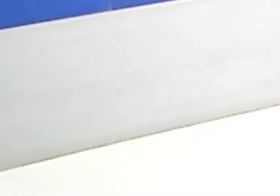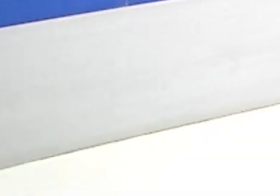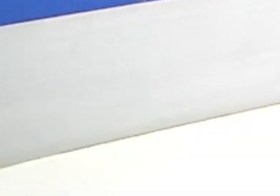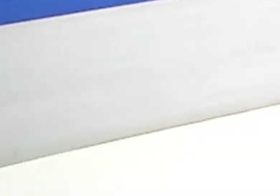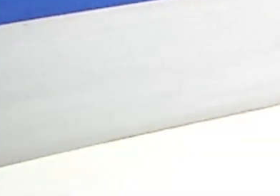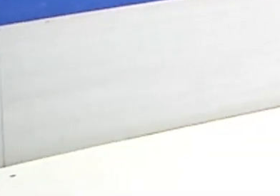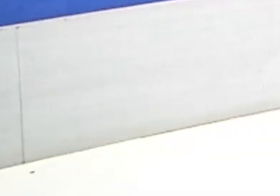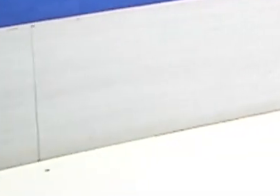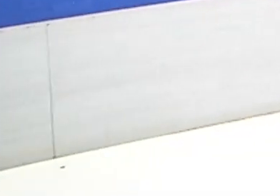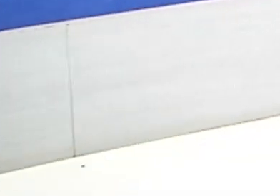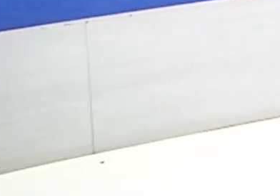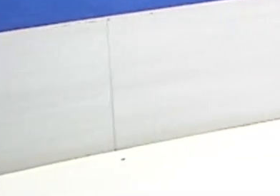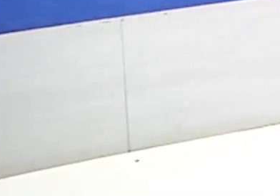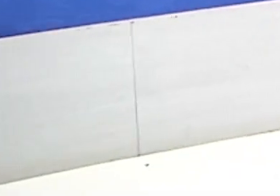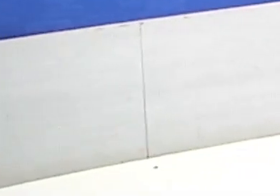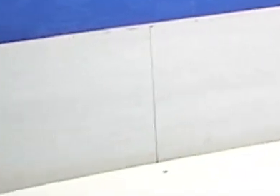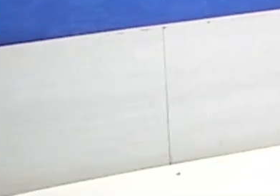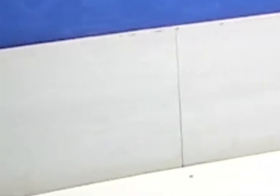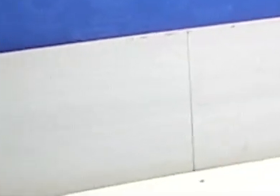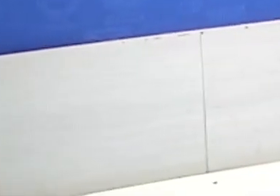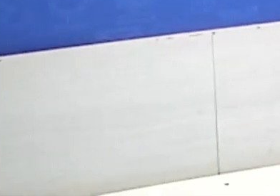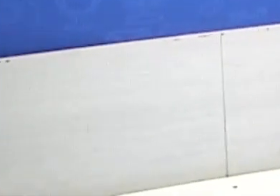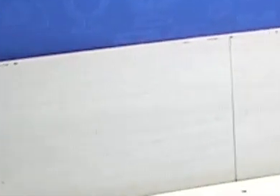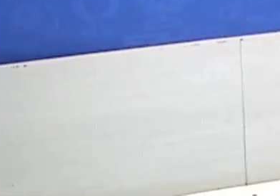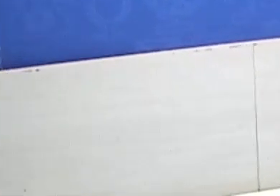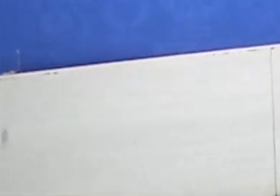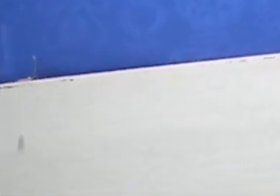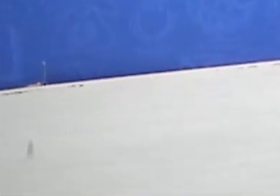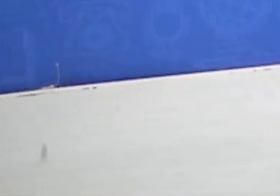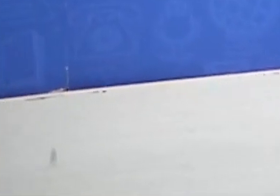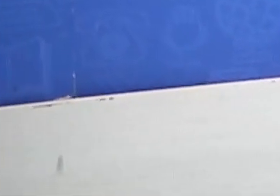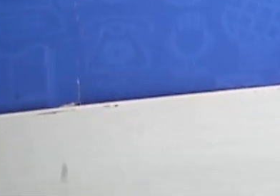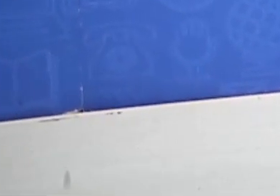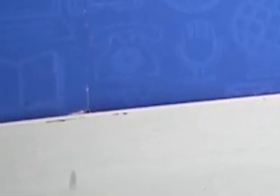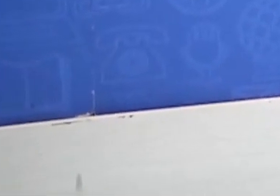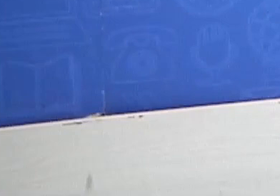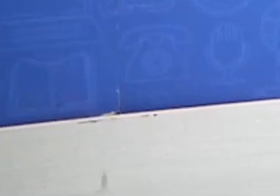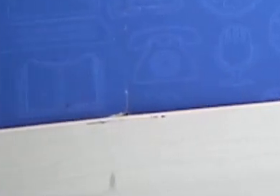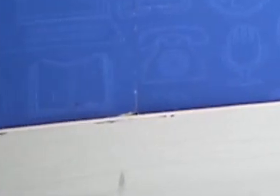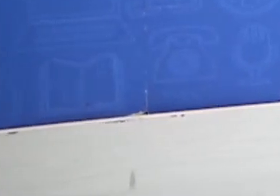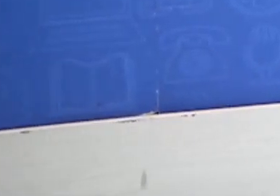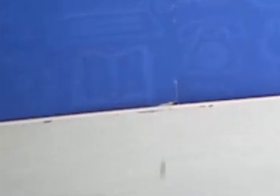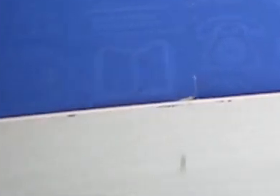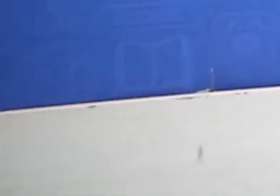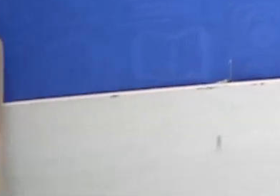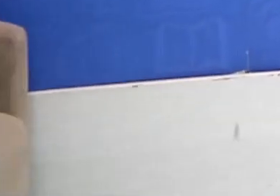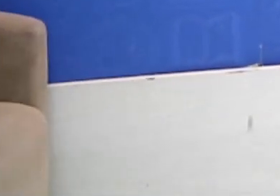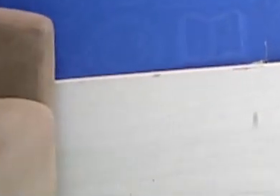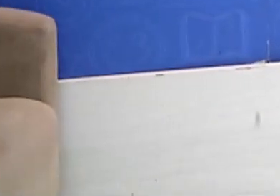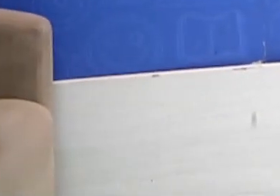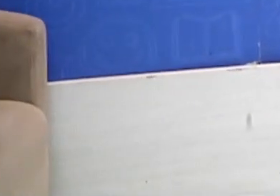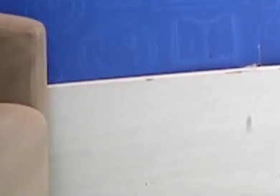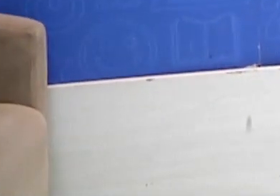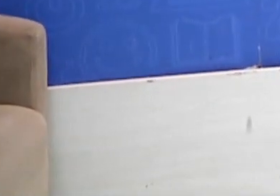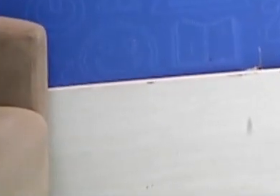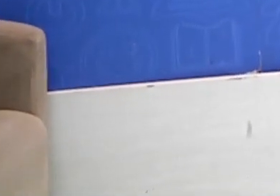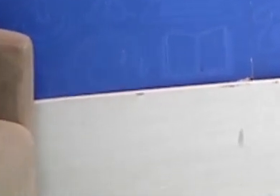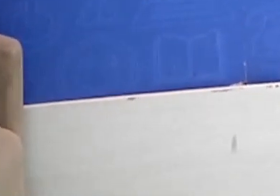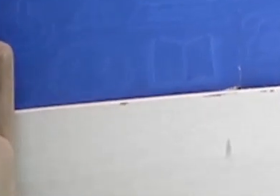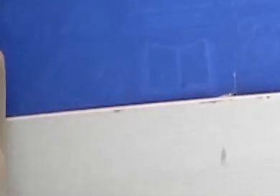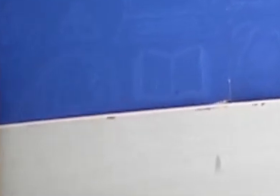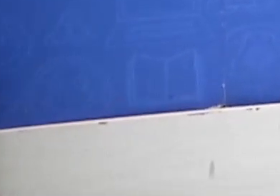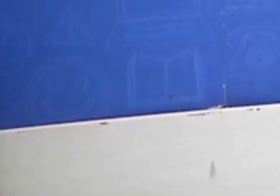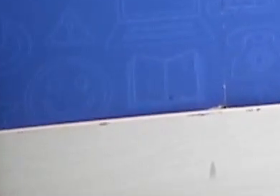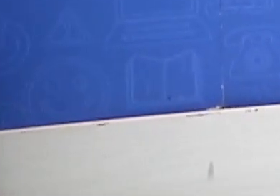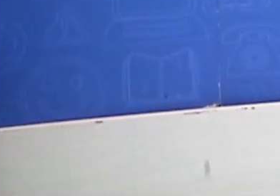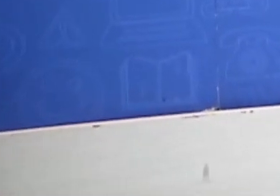honra estar com você aí na sua casa. Obrigado pelo carinho da sua audiência, por estar nos recebendo aí na sua casa. E no programa